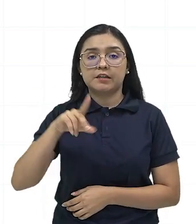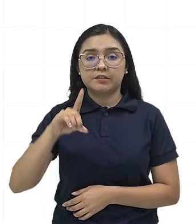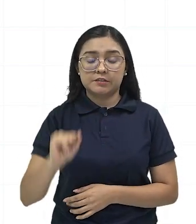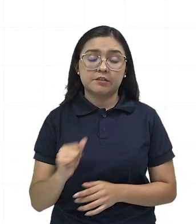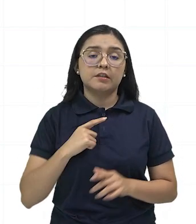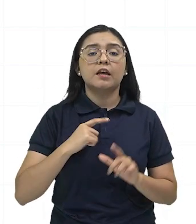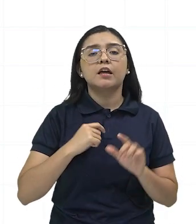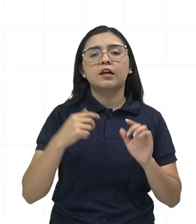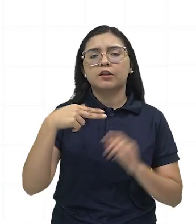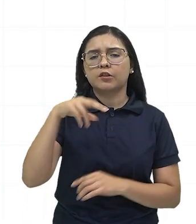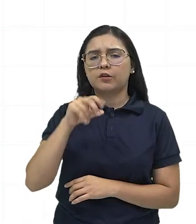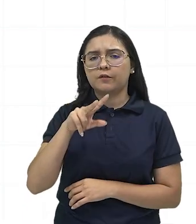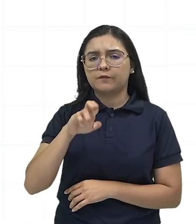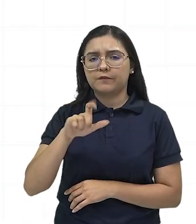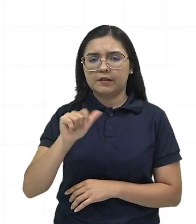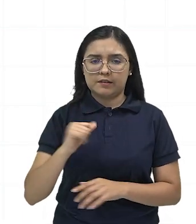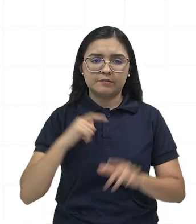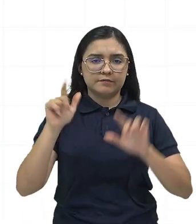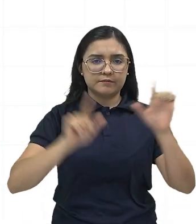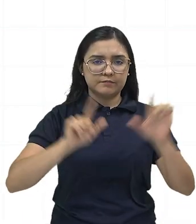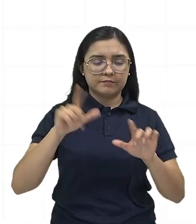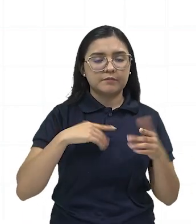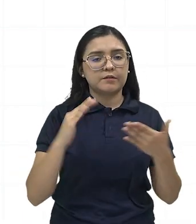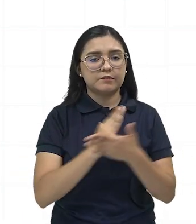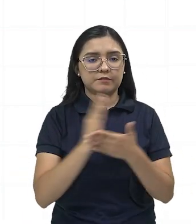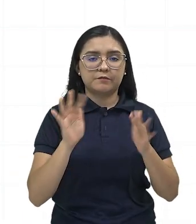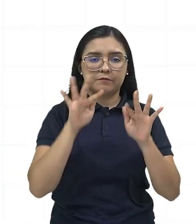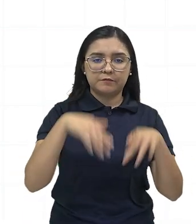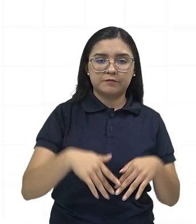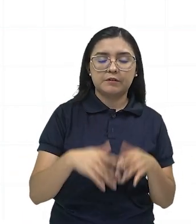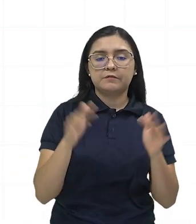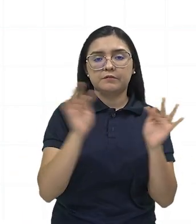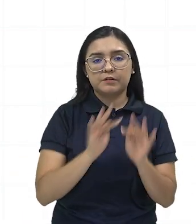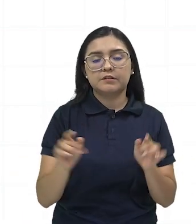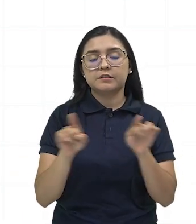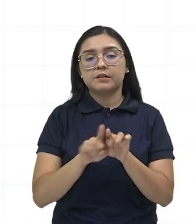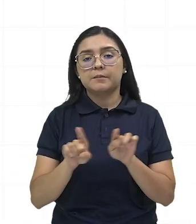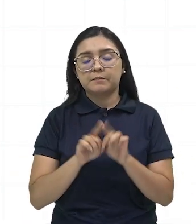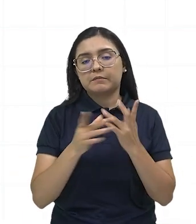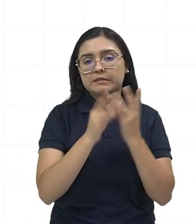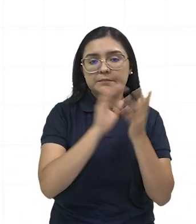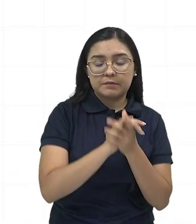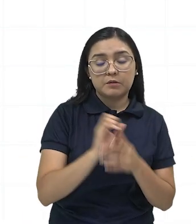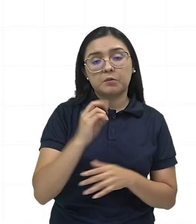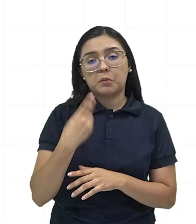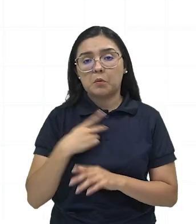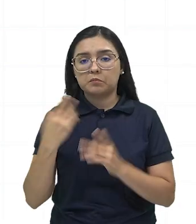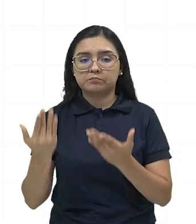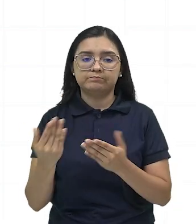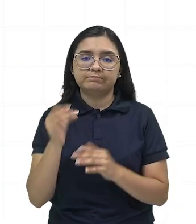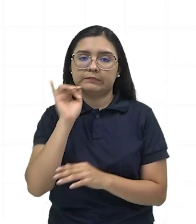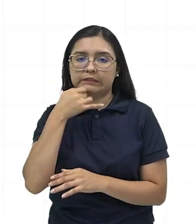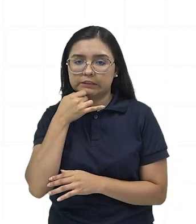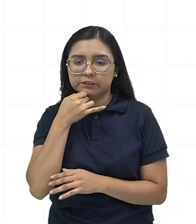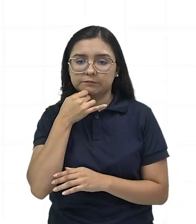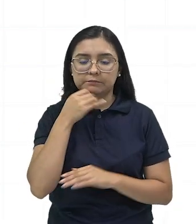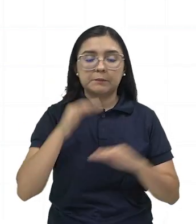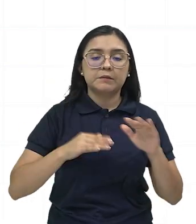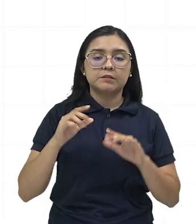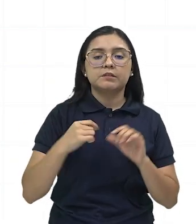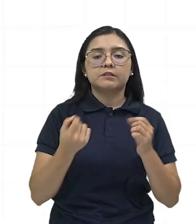novelas, alguns núcleos que terminam com um final trágico e muitas novelas que terminam em casamento. Isso retoma muito dessas